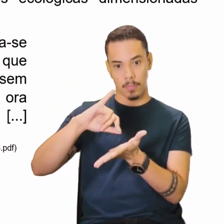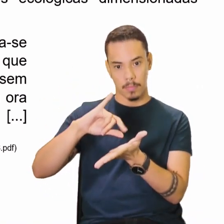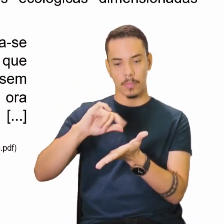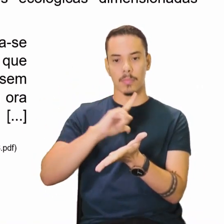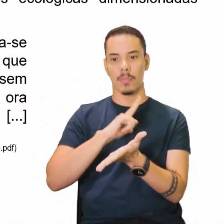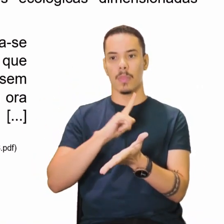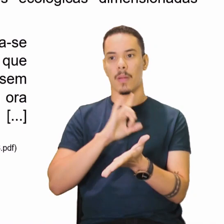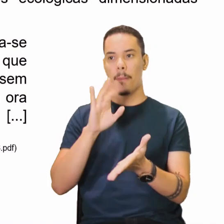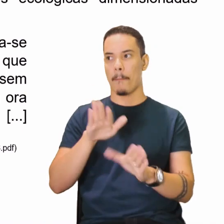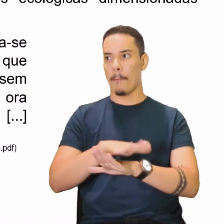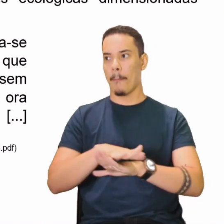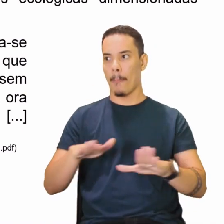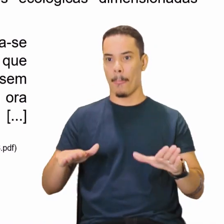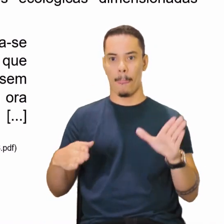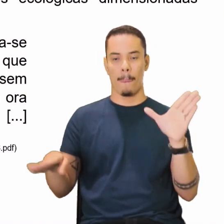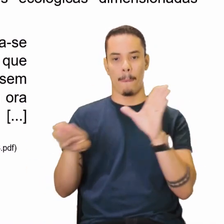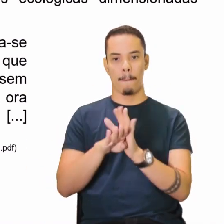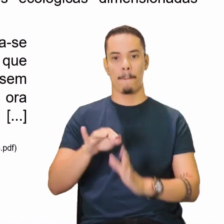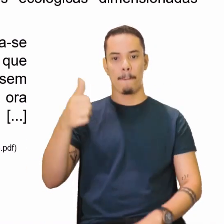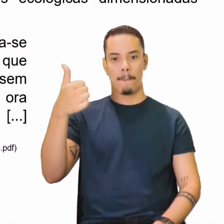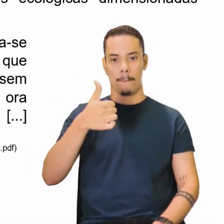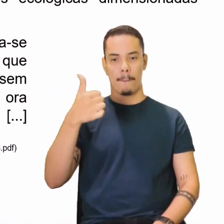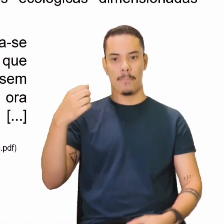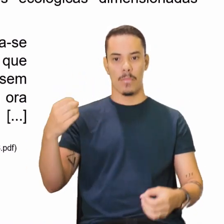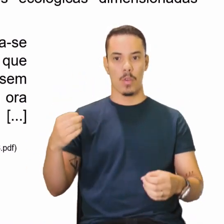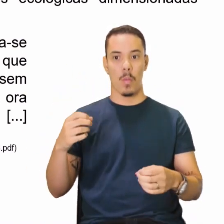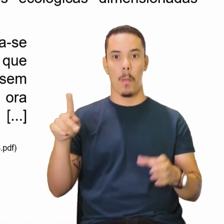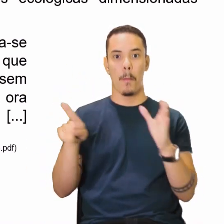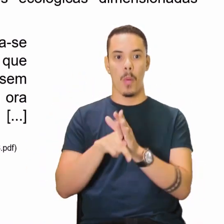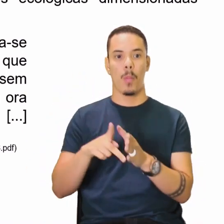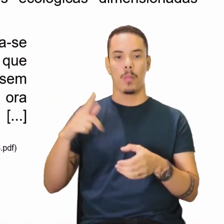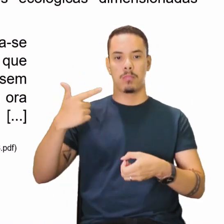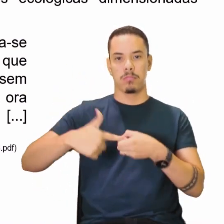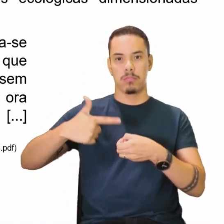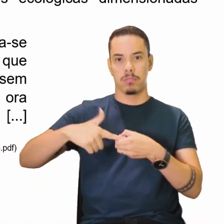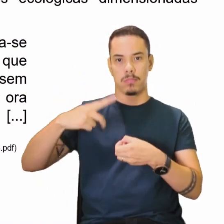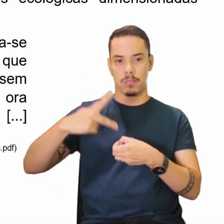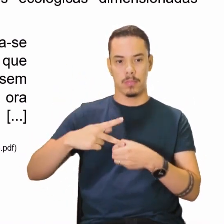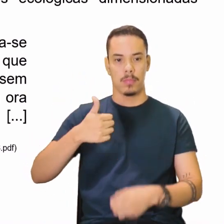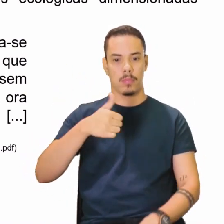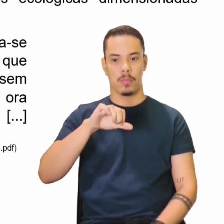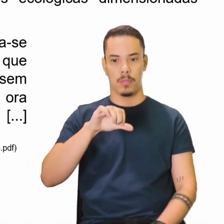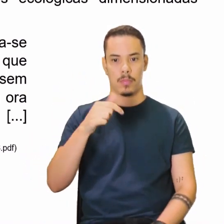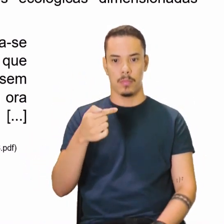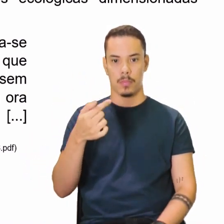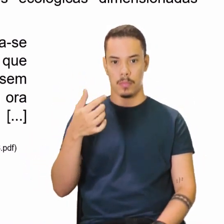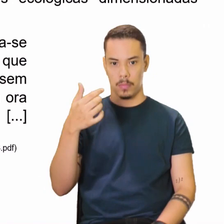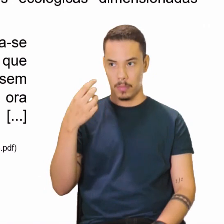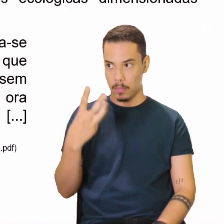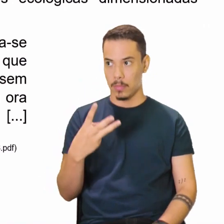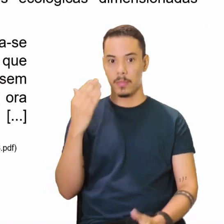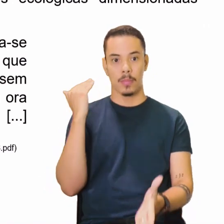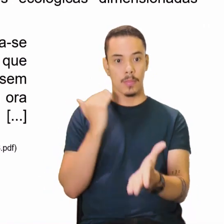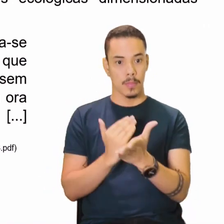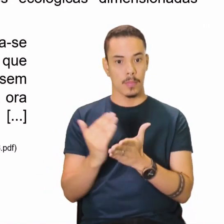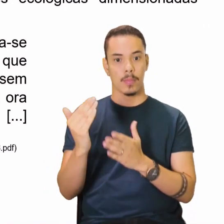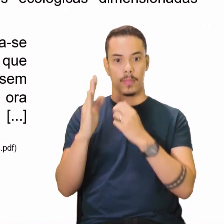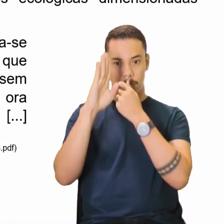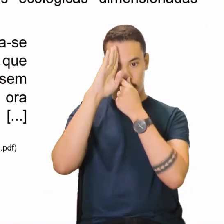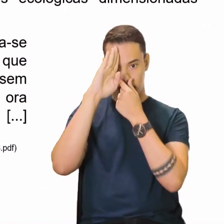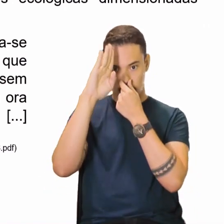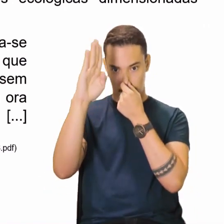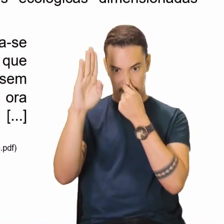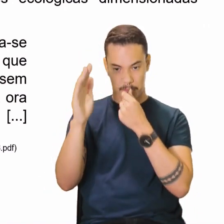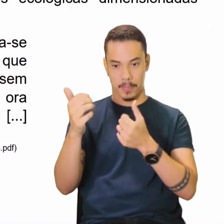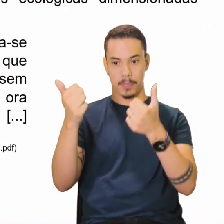iria terminar com a chegada do primeiro choque do petróleo em 1973. A partir disso, a questão principal que